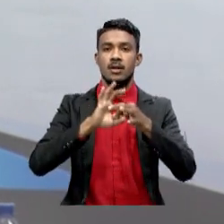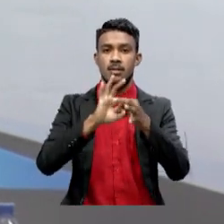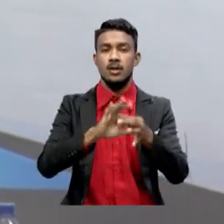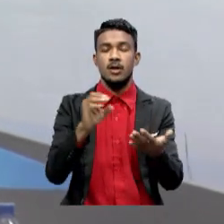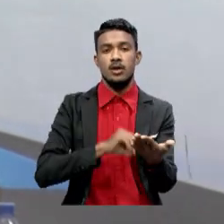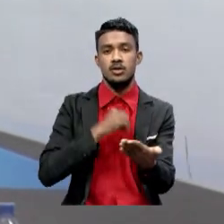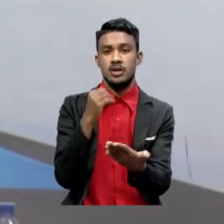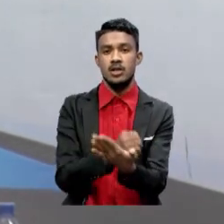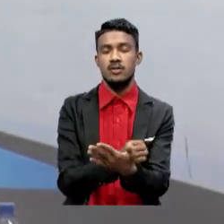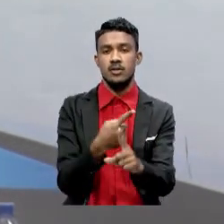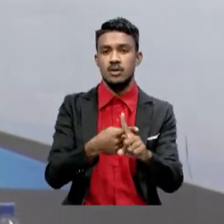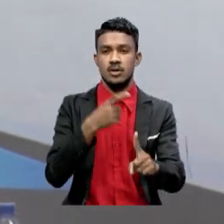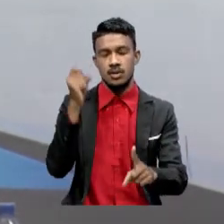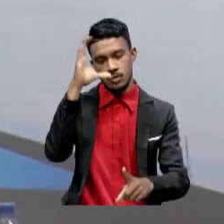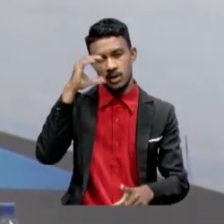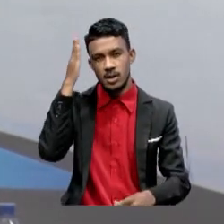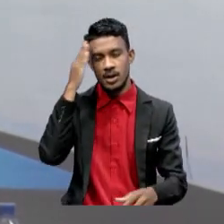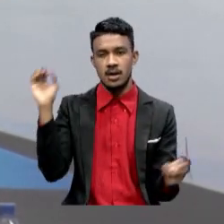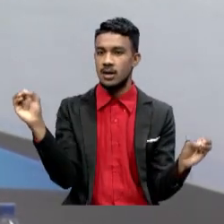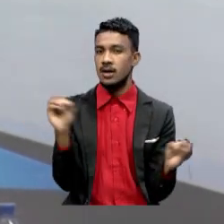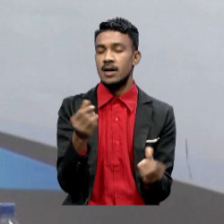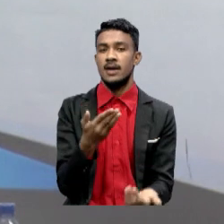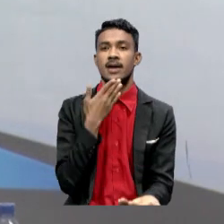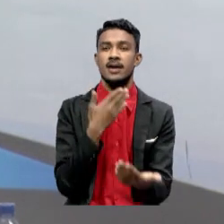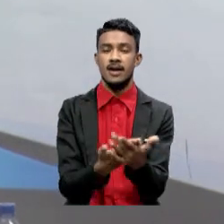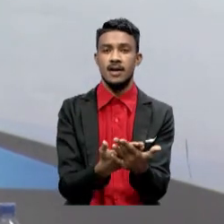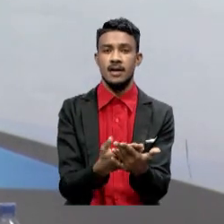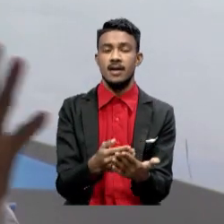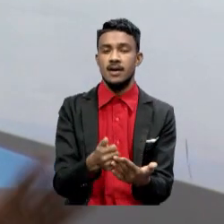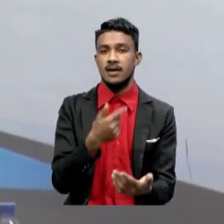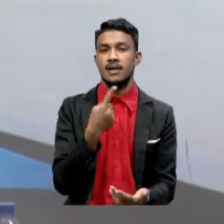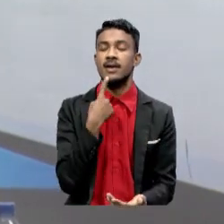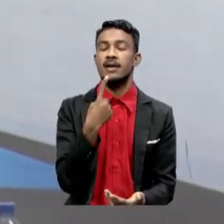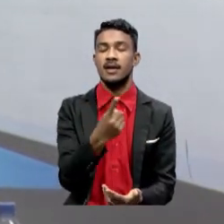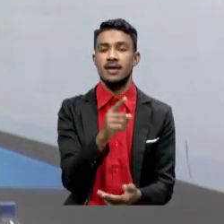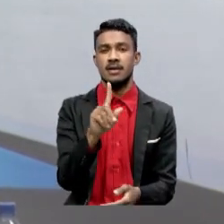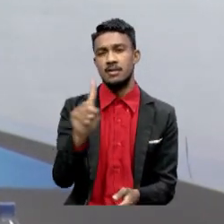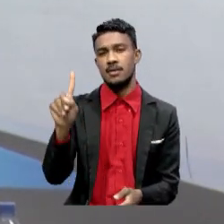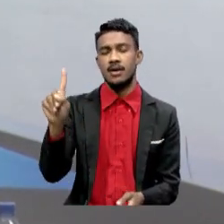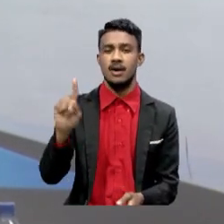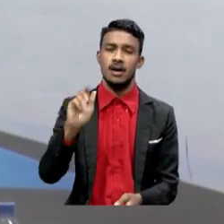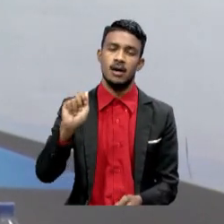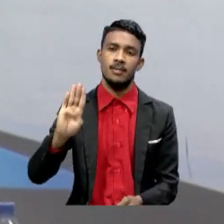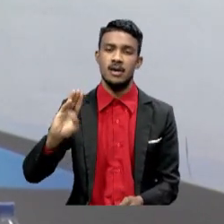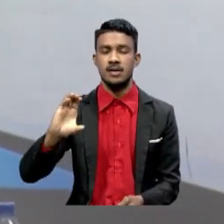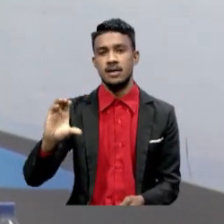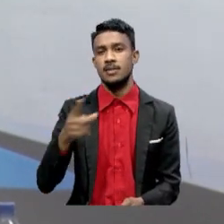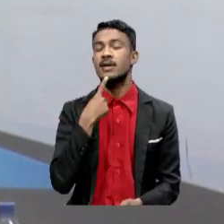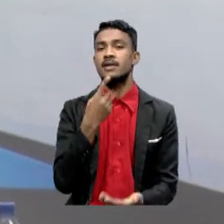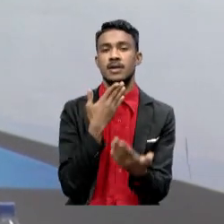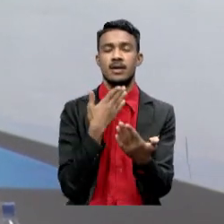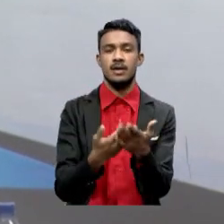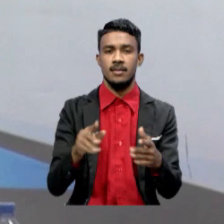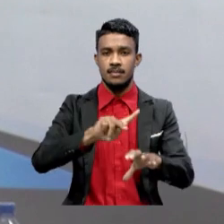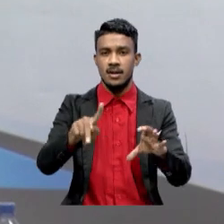tu minimize a bc tu dani bema dia kliu dani bema dia kliu. Apresenta dentro de percepção pública makirane.